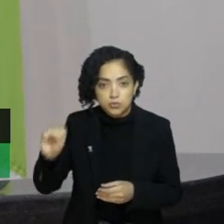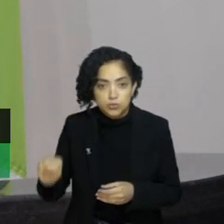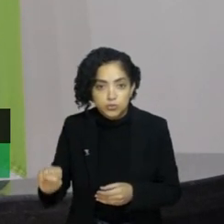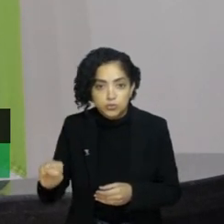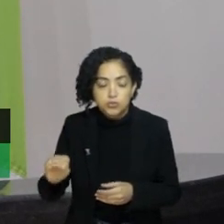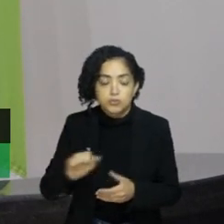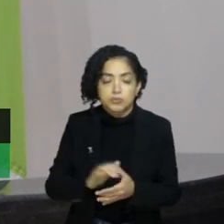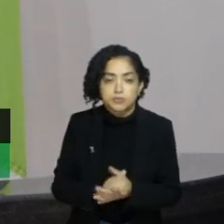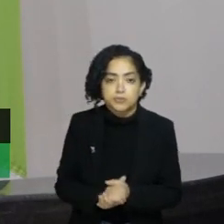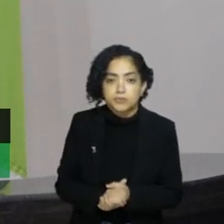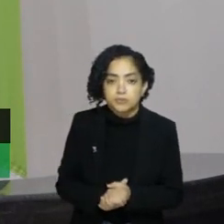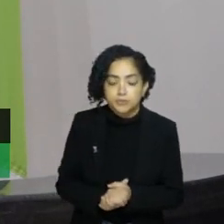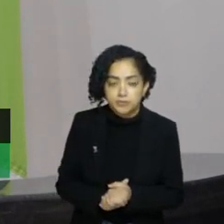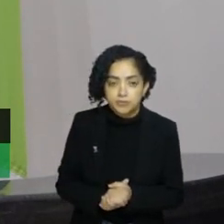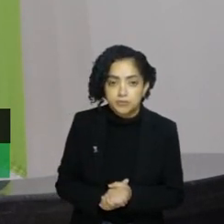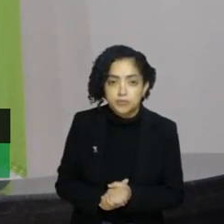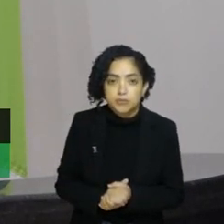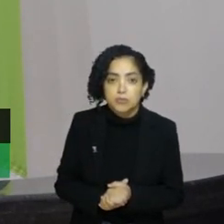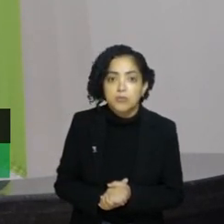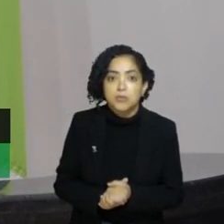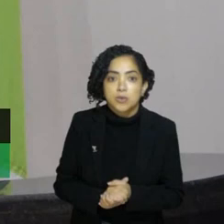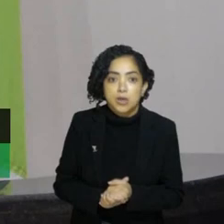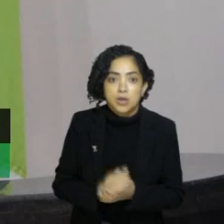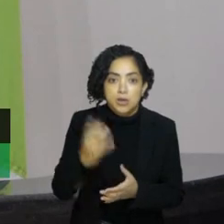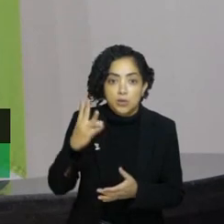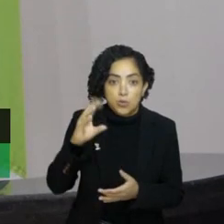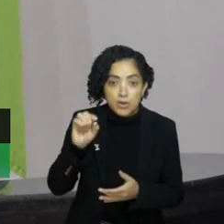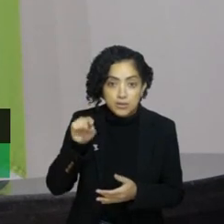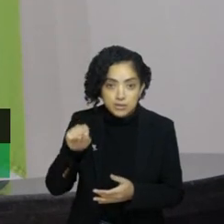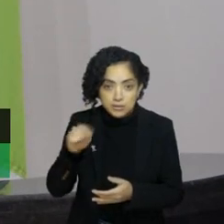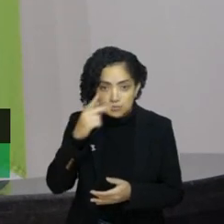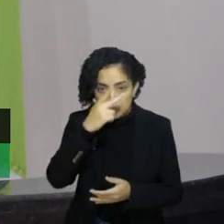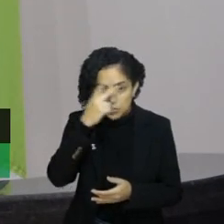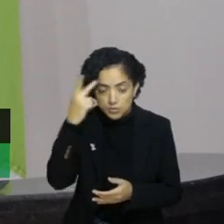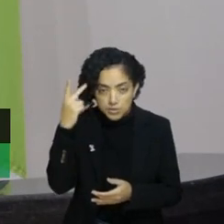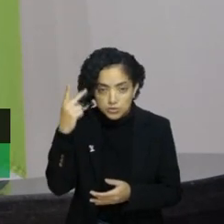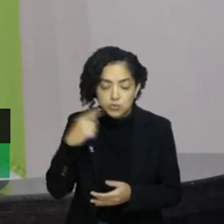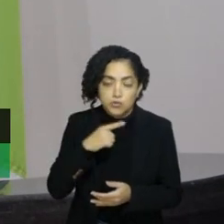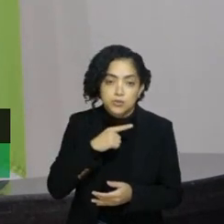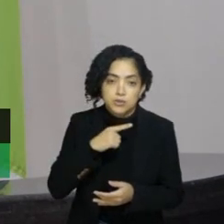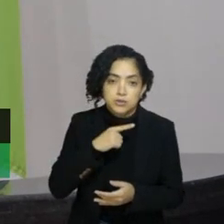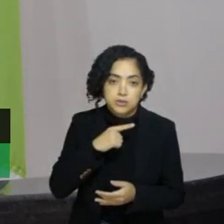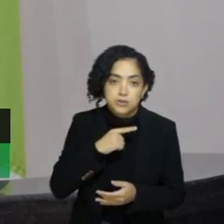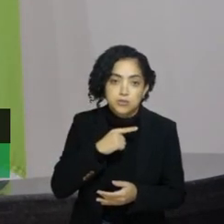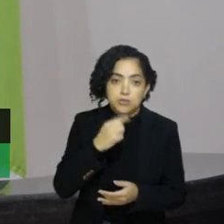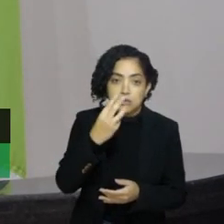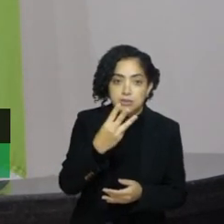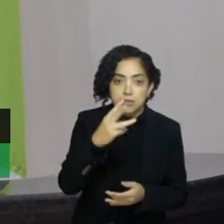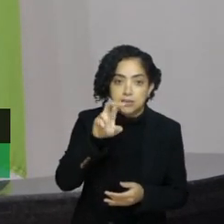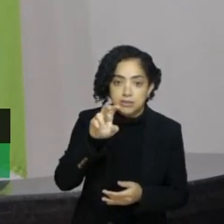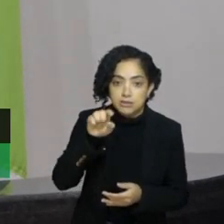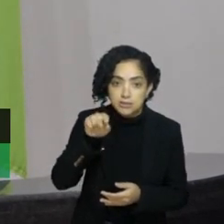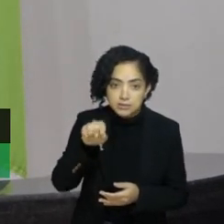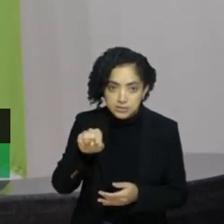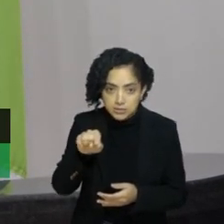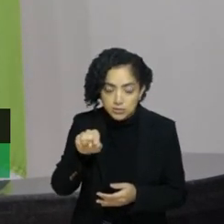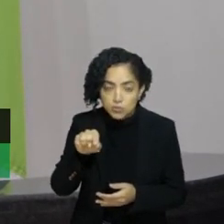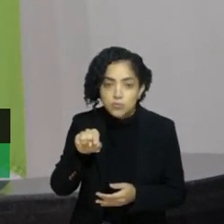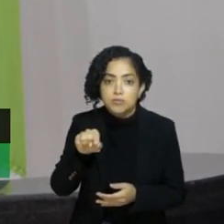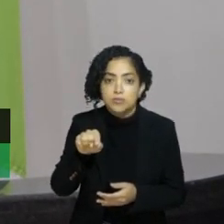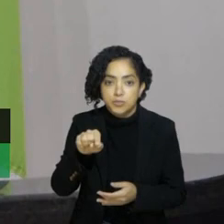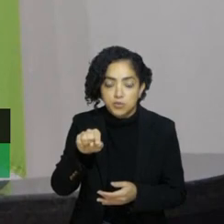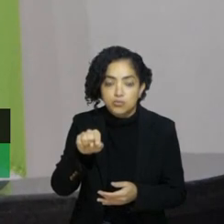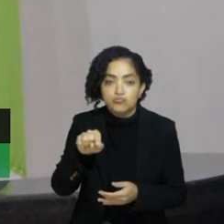Hernani. Uma cidade de 40 mil habitantes, dos quais 35 mil foram